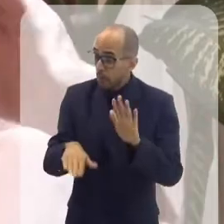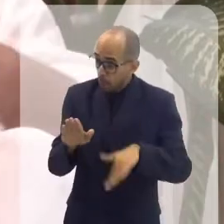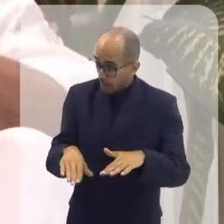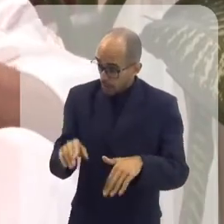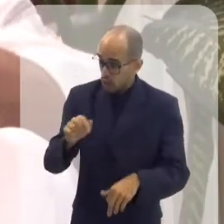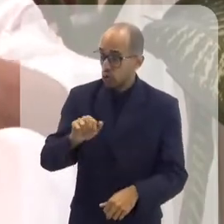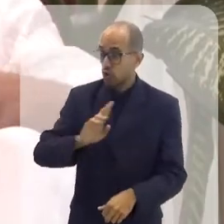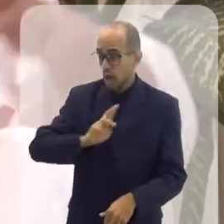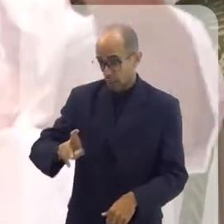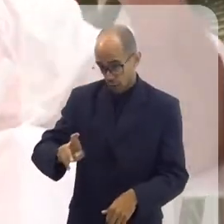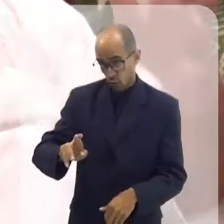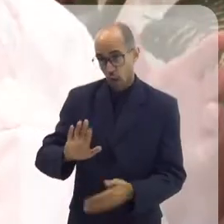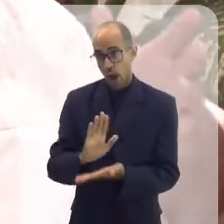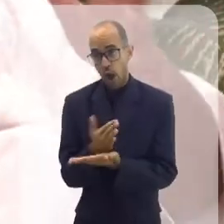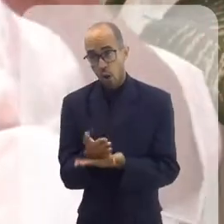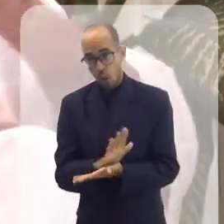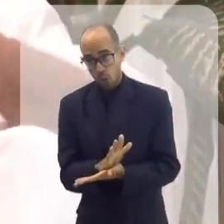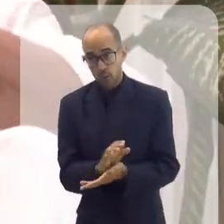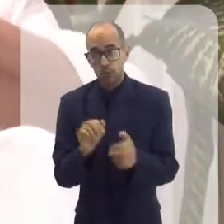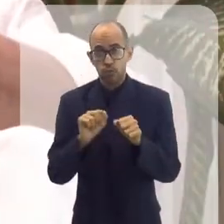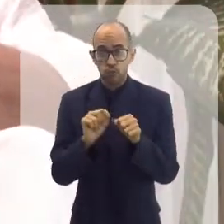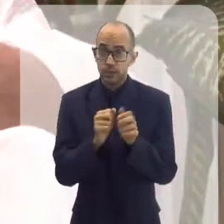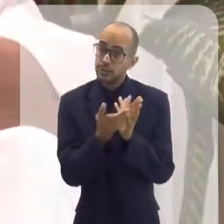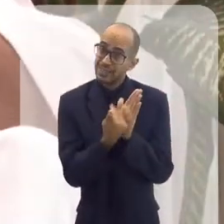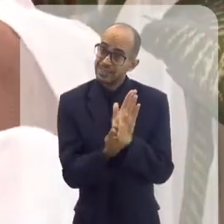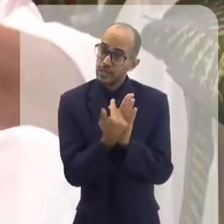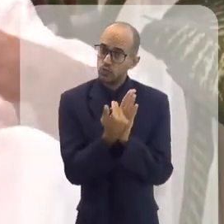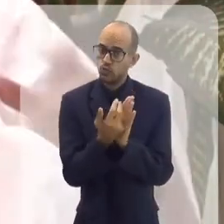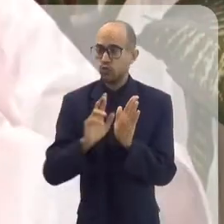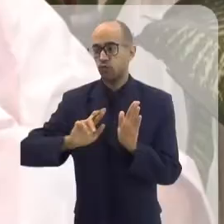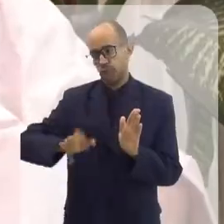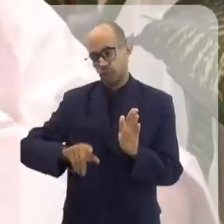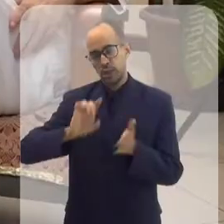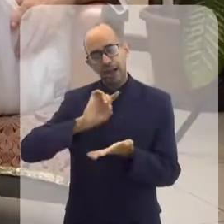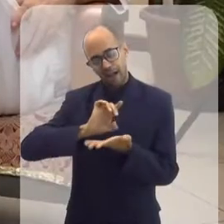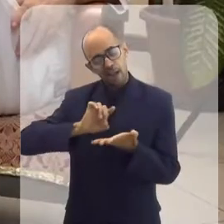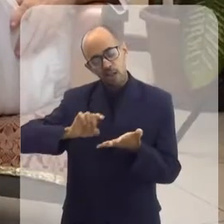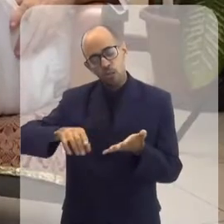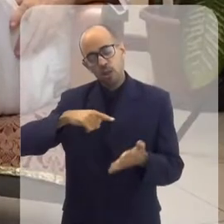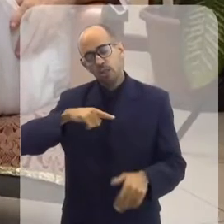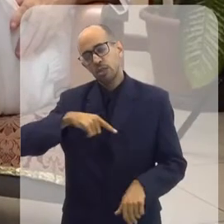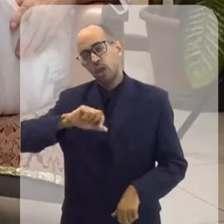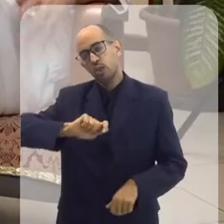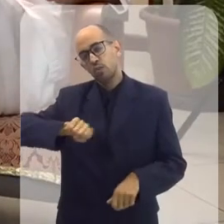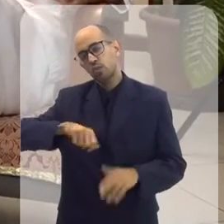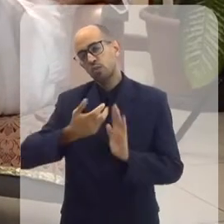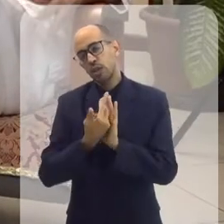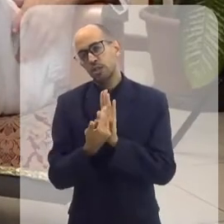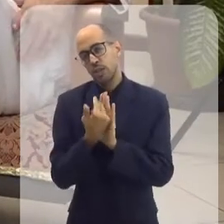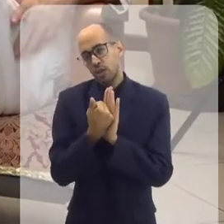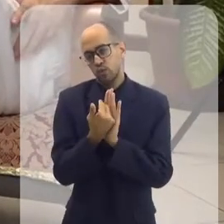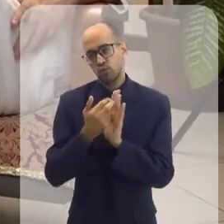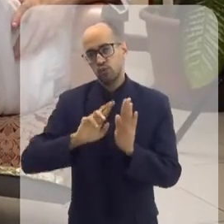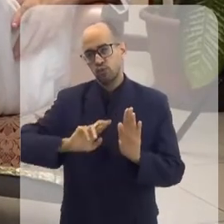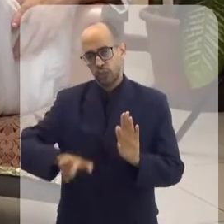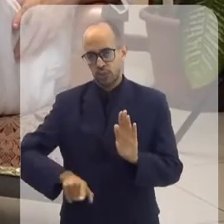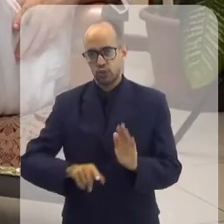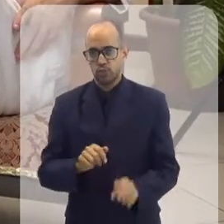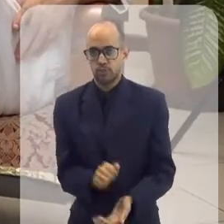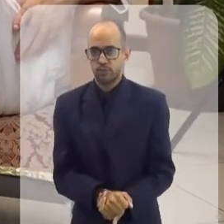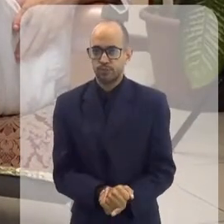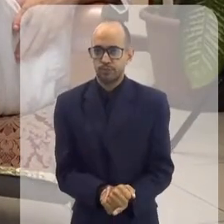tradições se alguma chamadas Nações de Candomblé vão fazer esses desenhos diferentes estão cada uma com seu